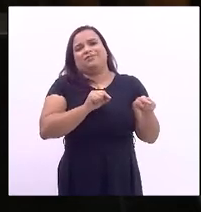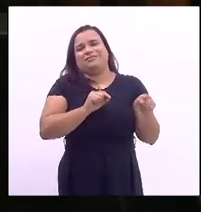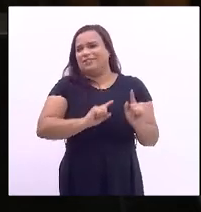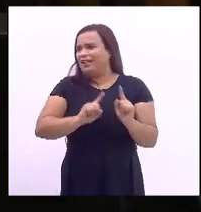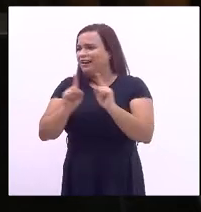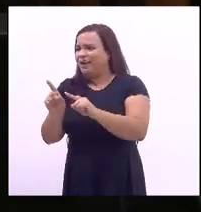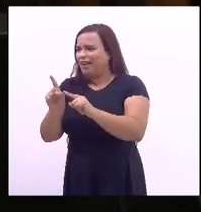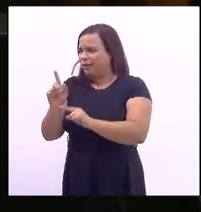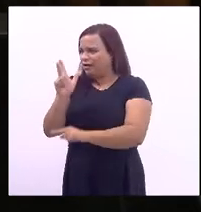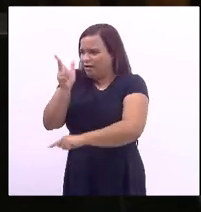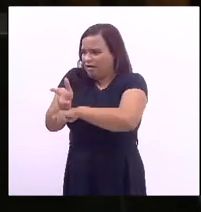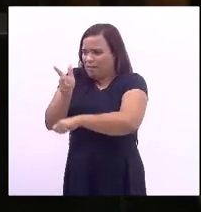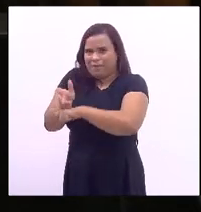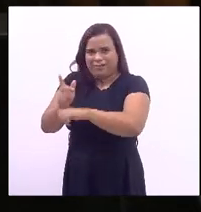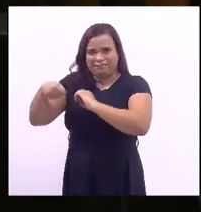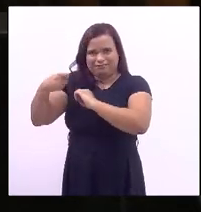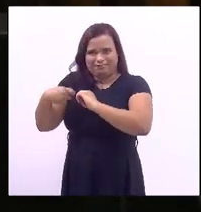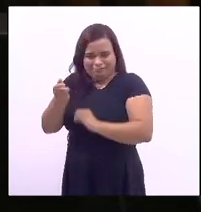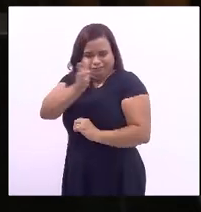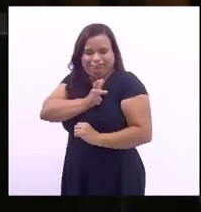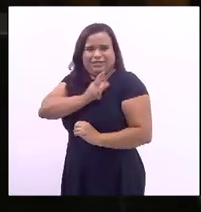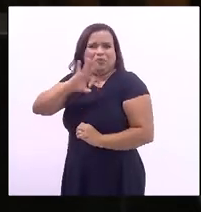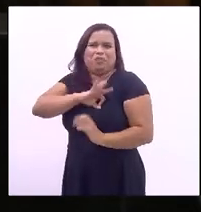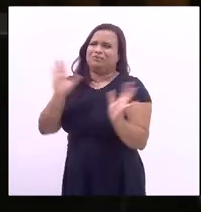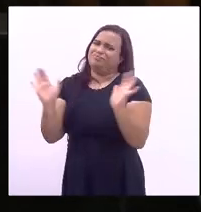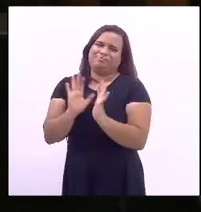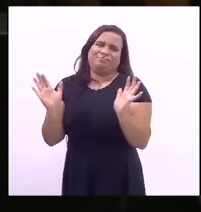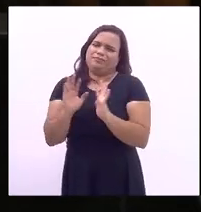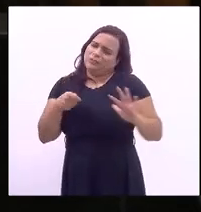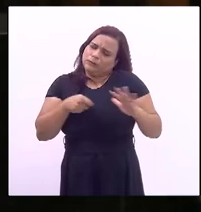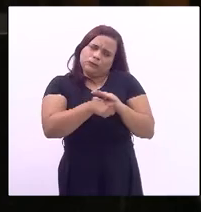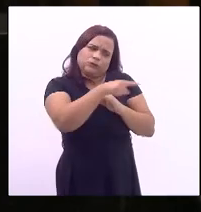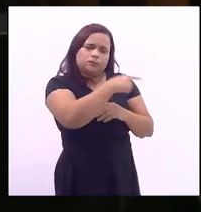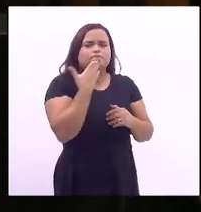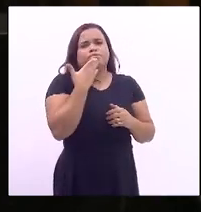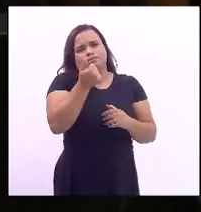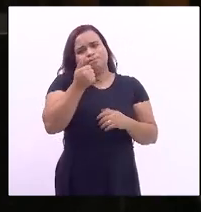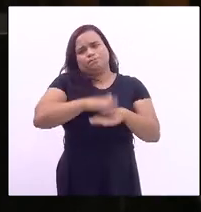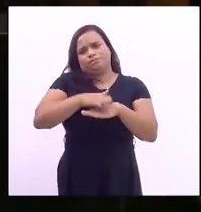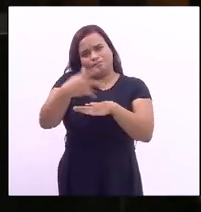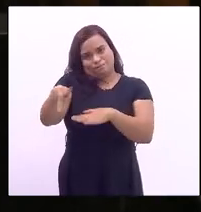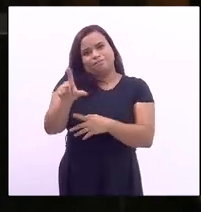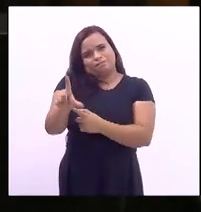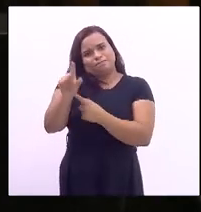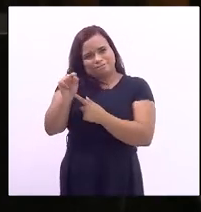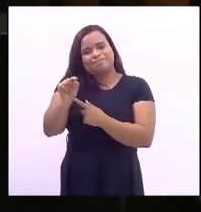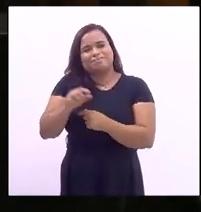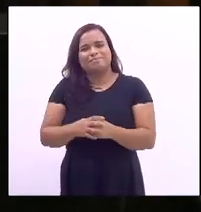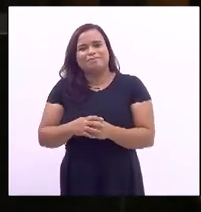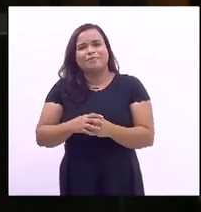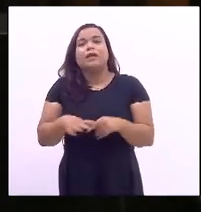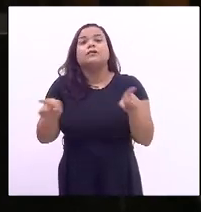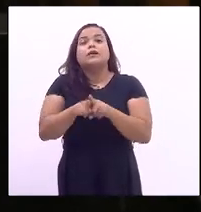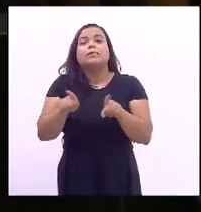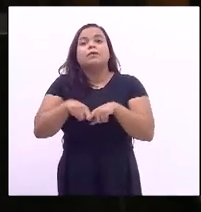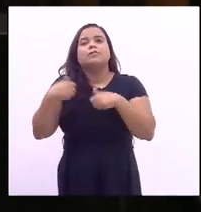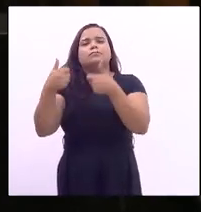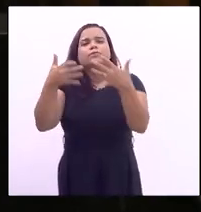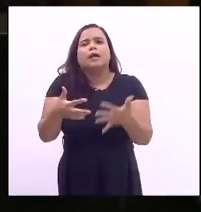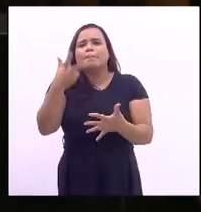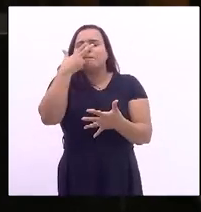uma outra fala do ministro Tarcísio que para ele é um voto de